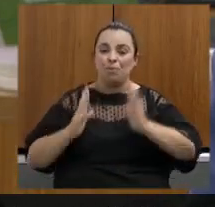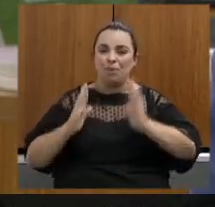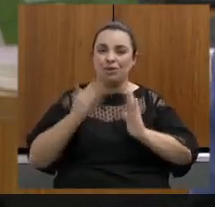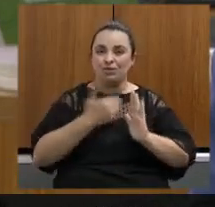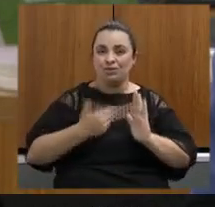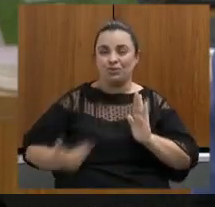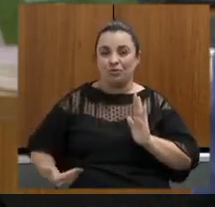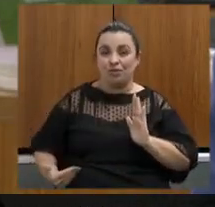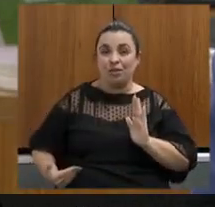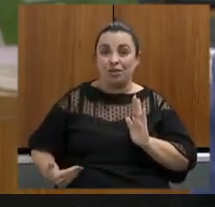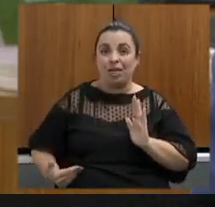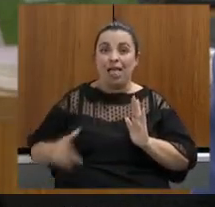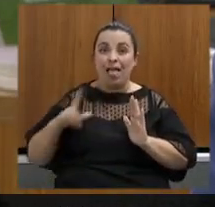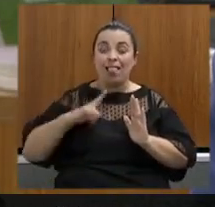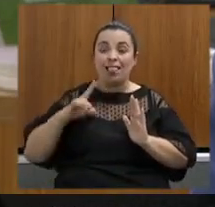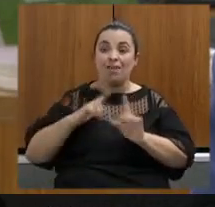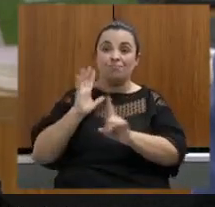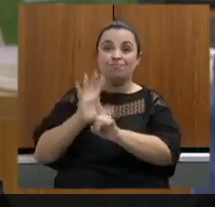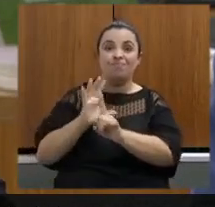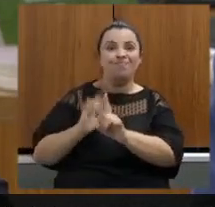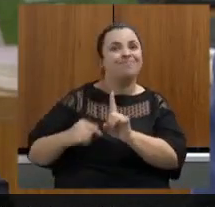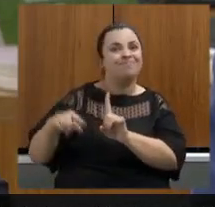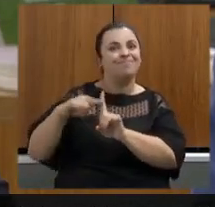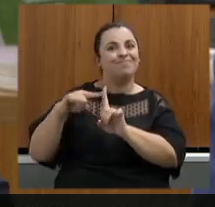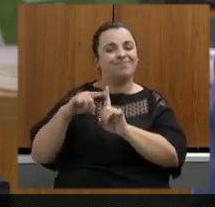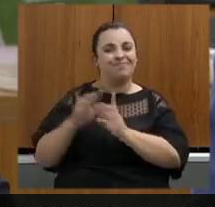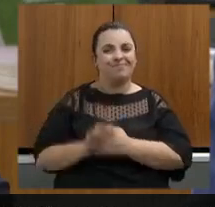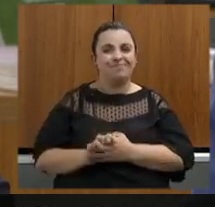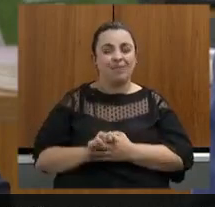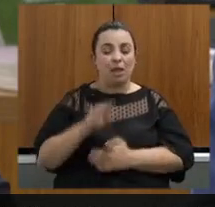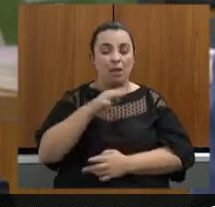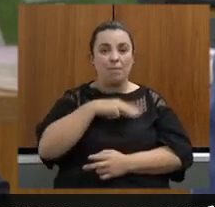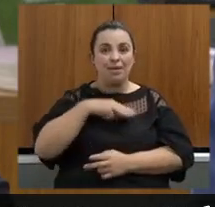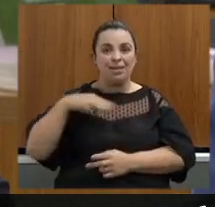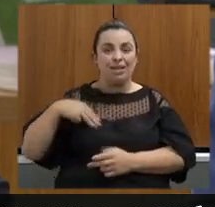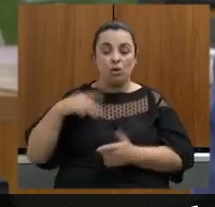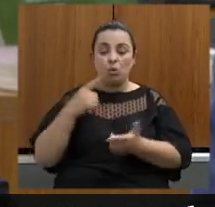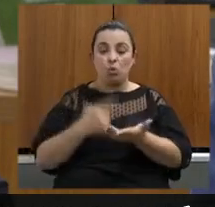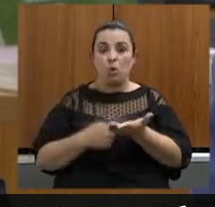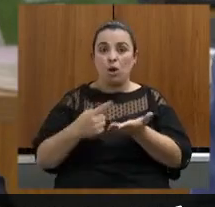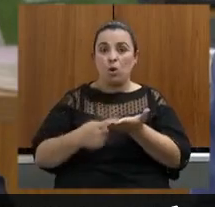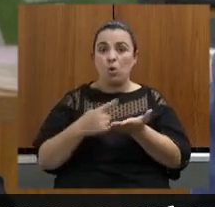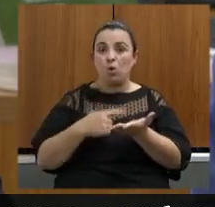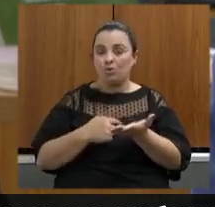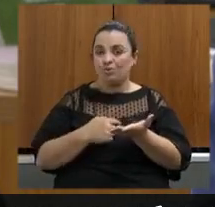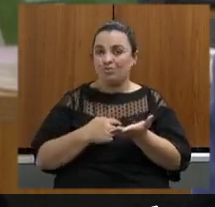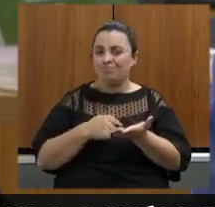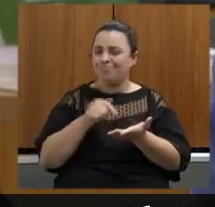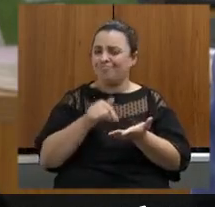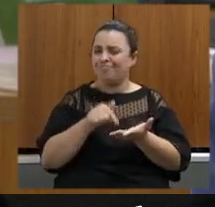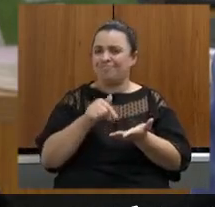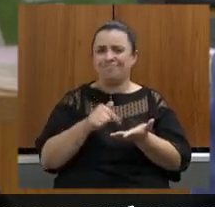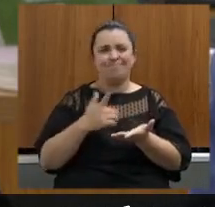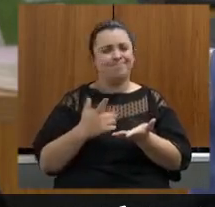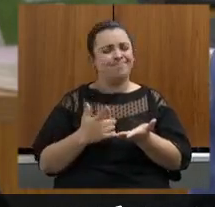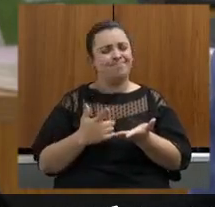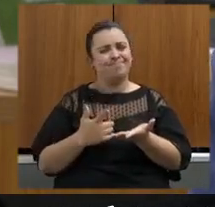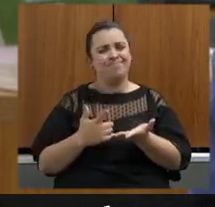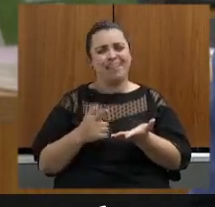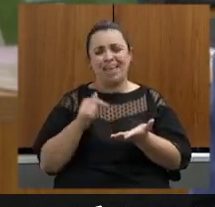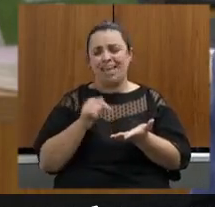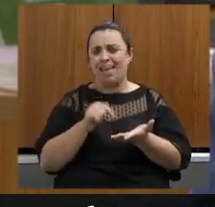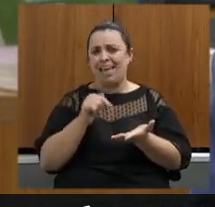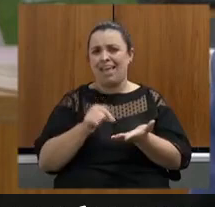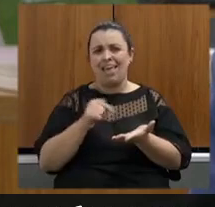e o acordo de Mariana repactuação tivemos um acordo que não tem comparação